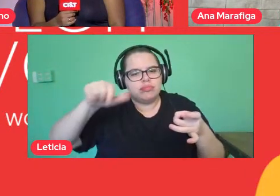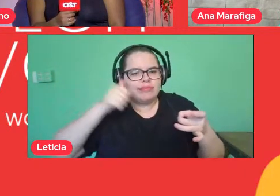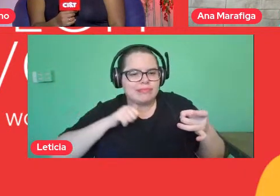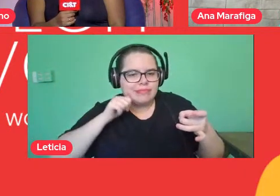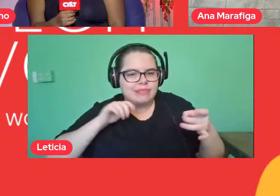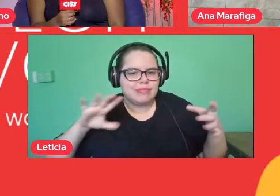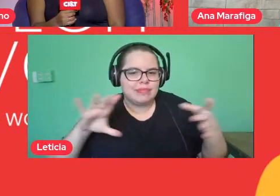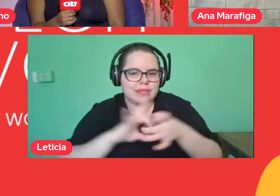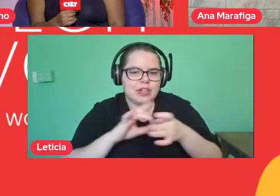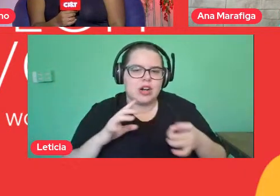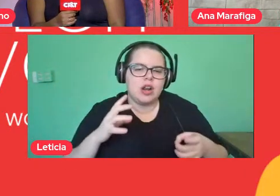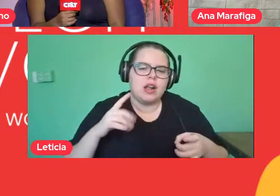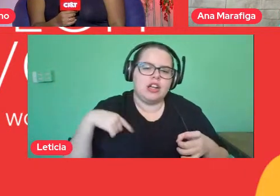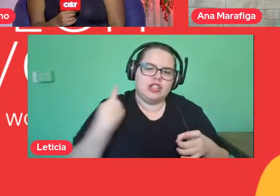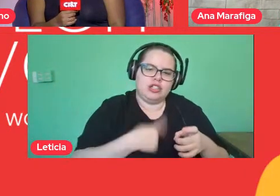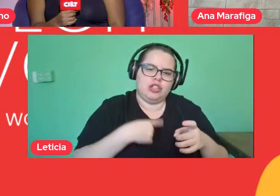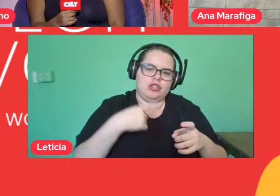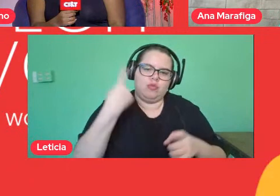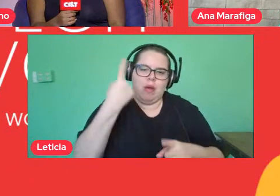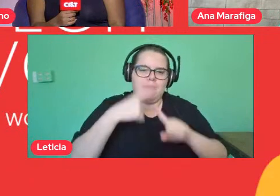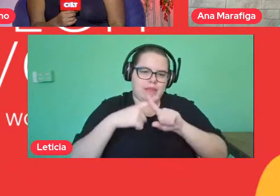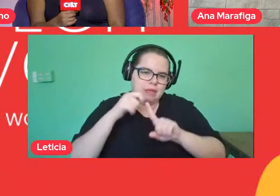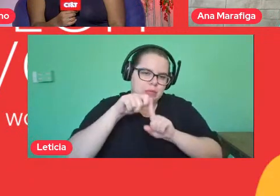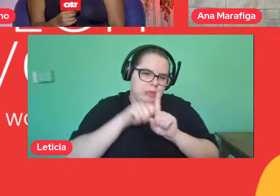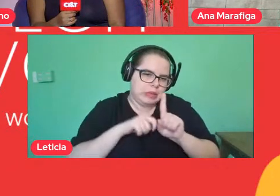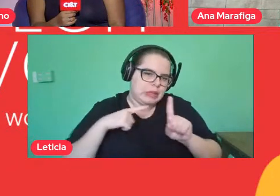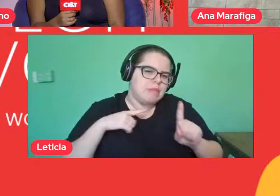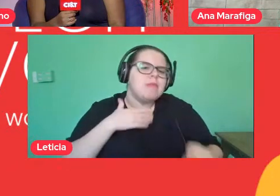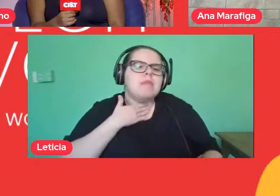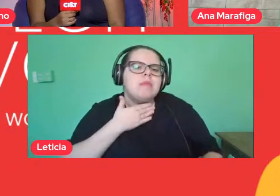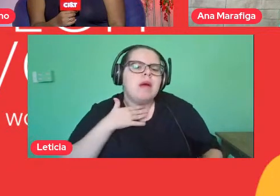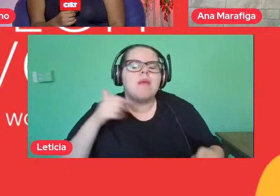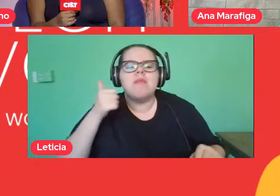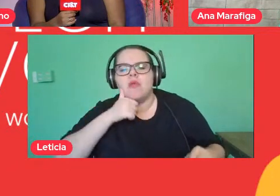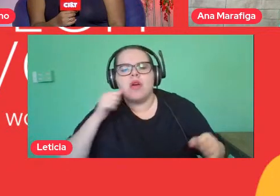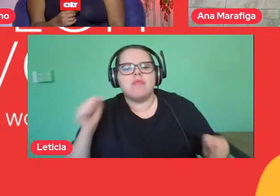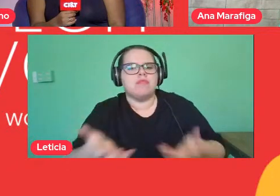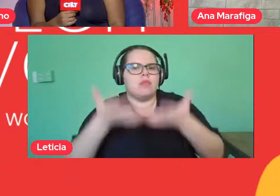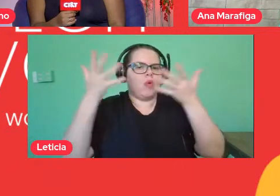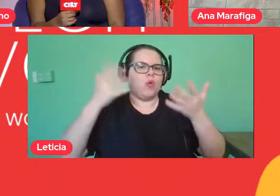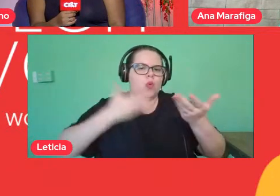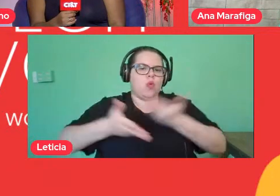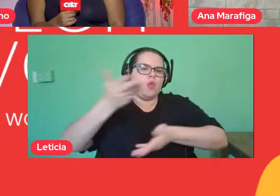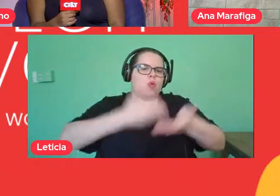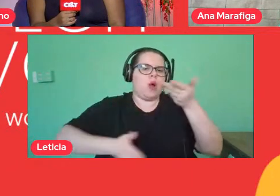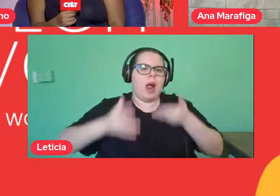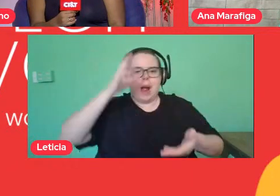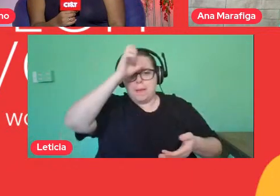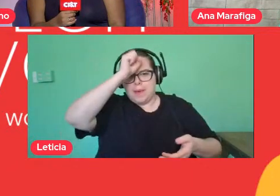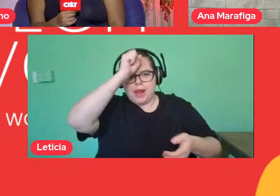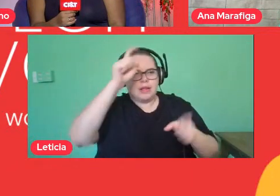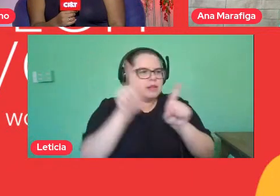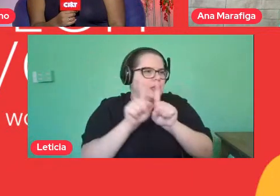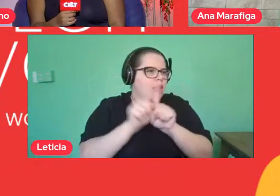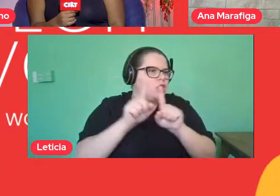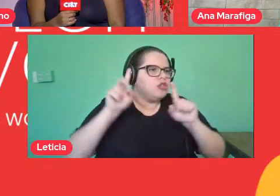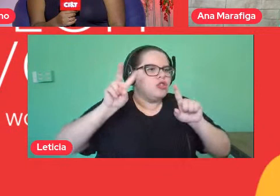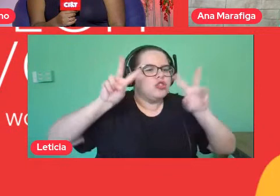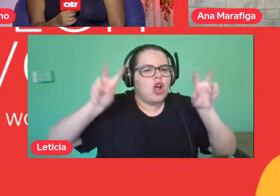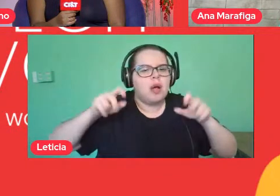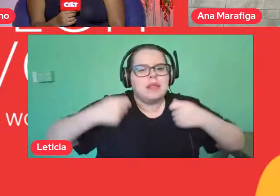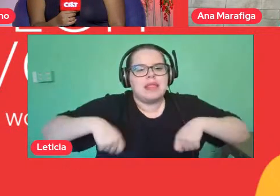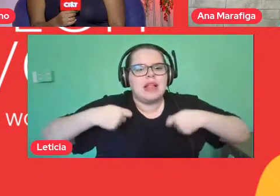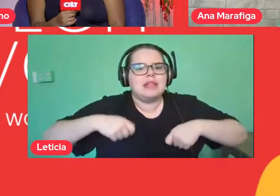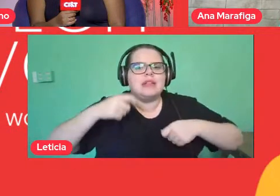mensalmente, a cada 45 dias, a gente tem um papo com todas as mulheres, inspiradores, de troca, enfim, de aprendizado, de cocriação também sobre as necessidades do que as